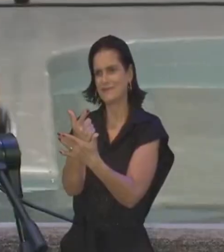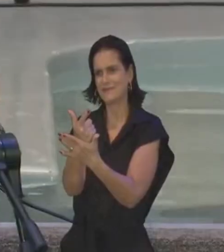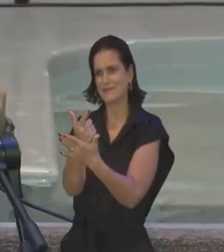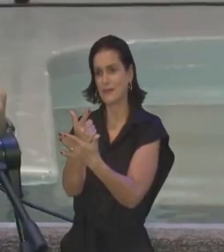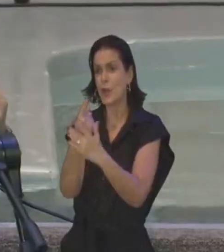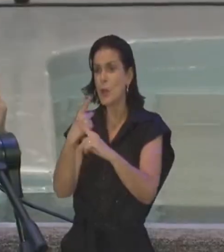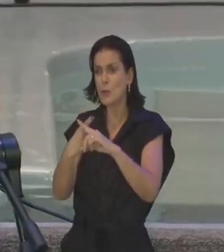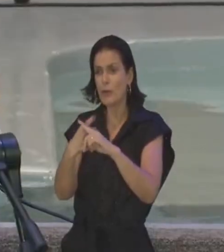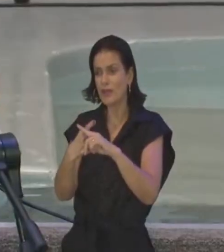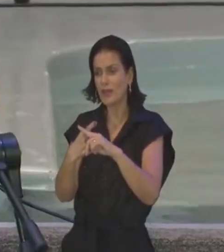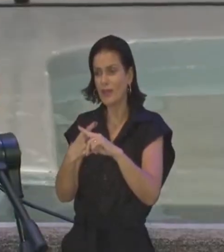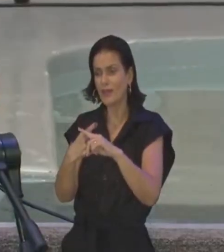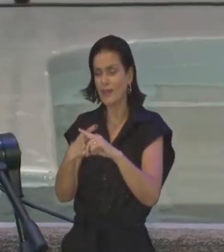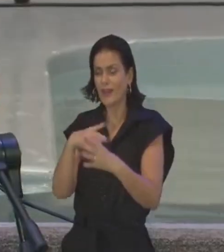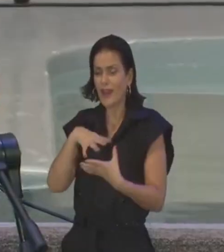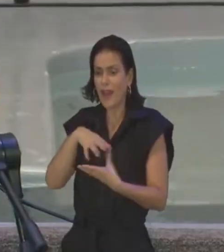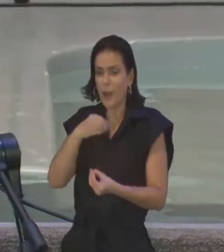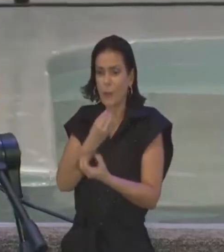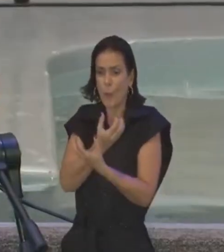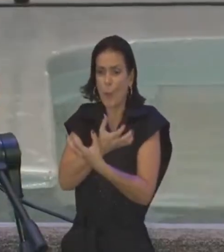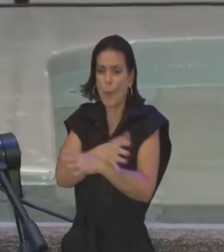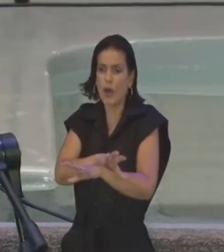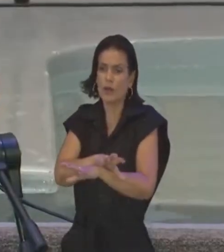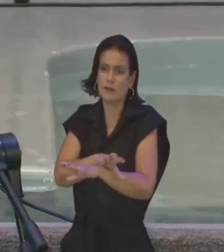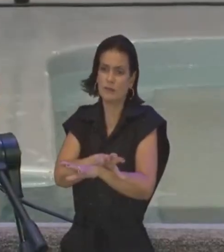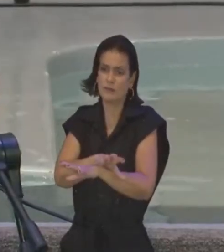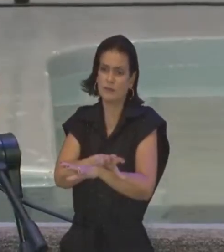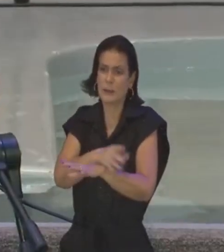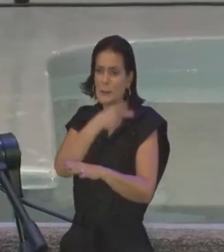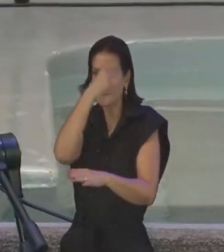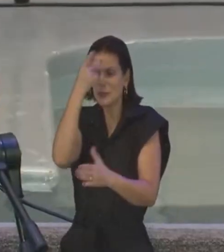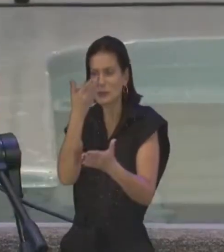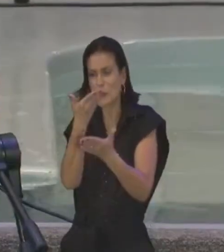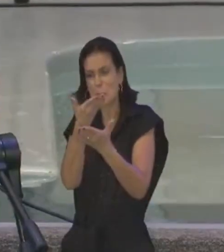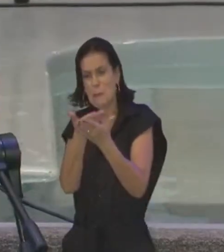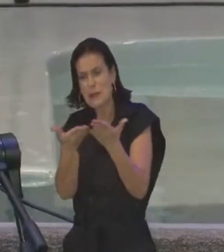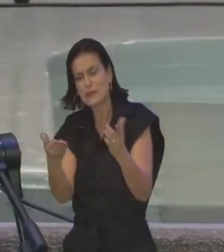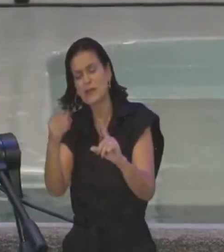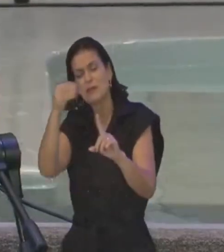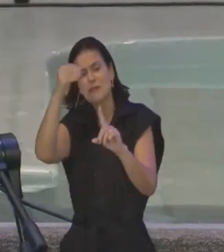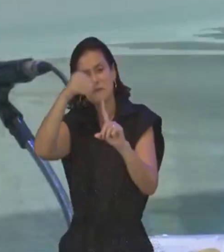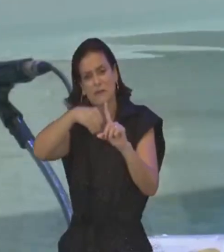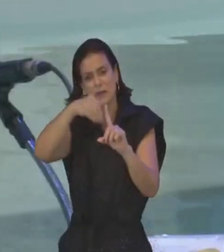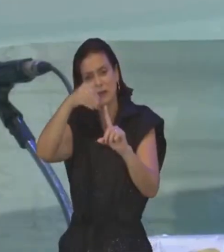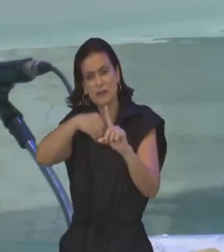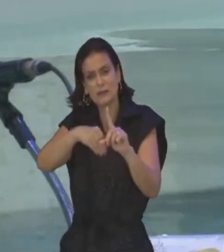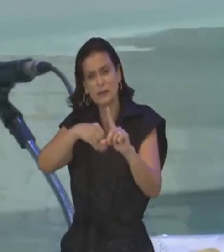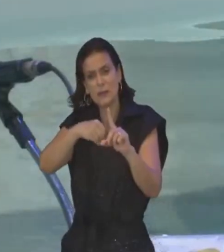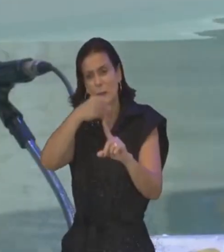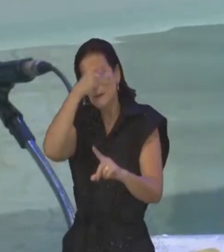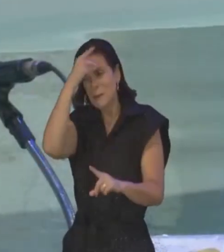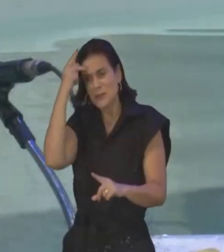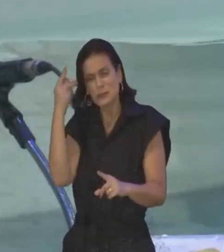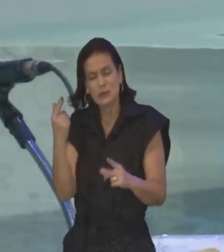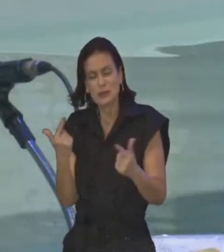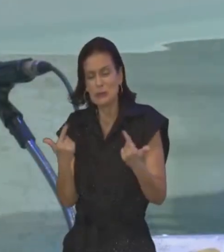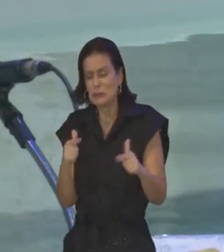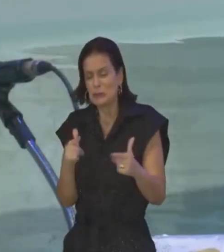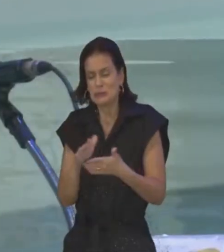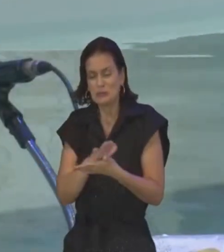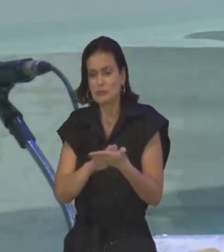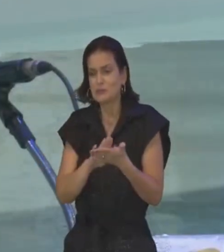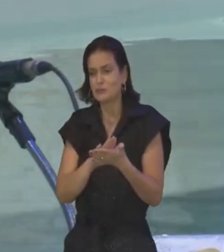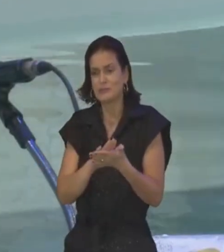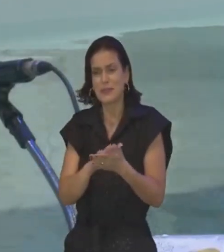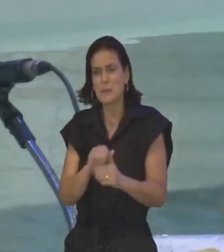porque é tão vazio, e é uma pessoa tão perdida e tão vulnerável, uma pessoa tão destituída de recursos, que não há